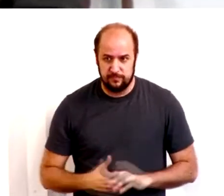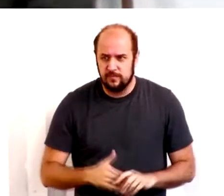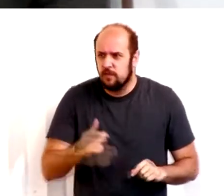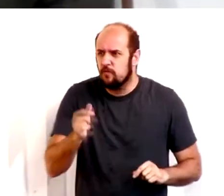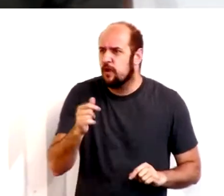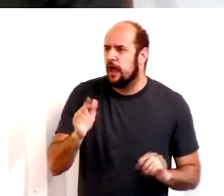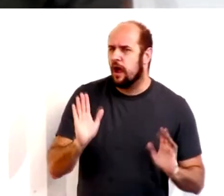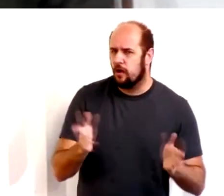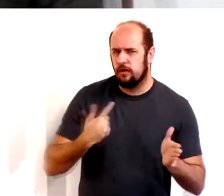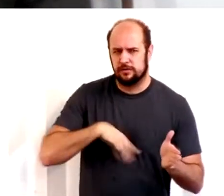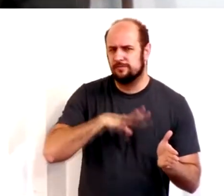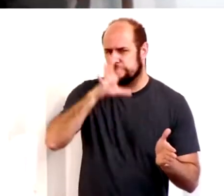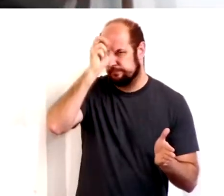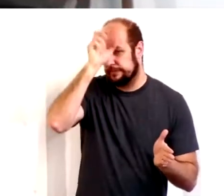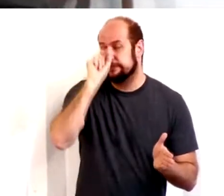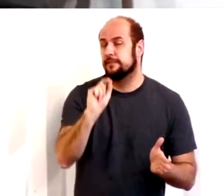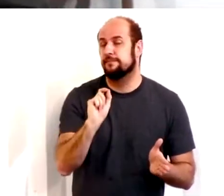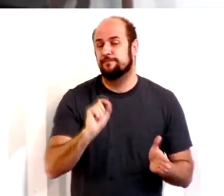para nós.